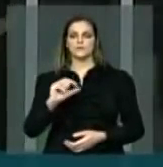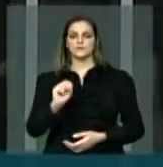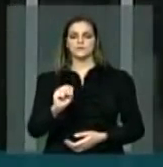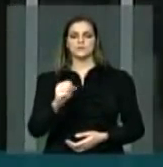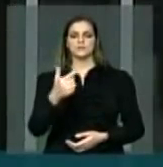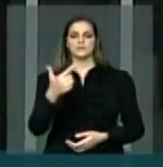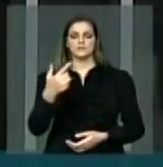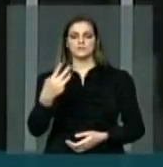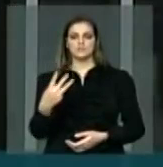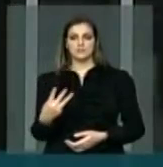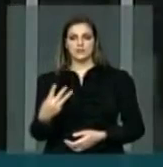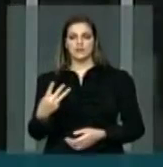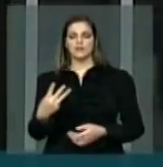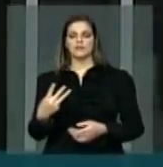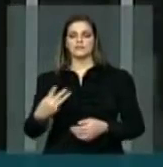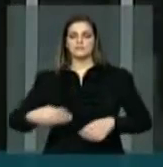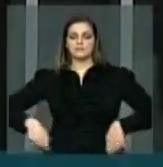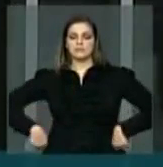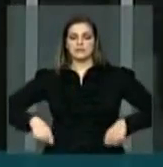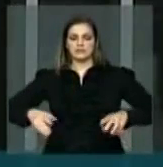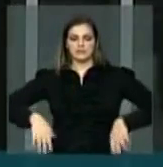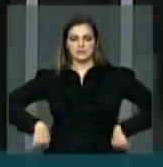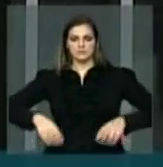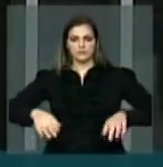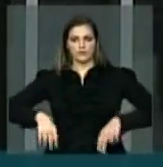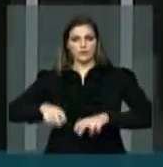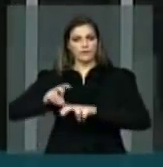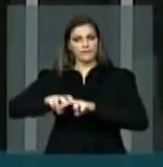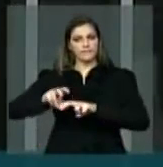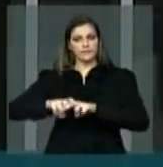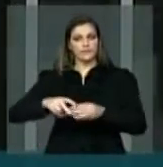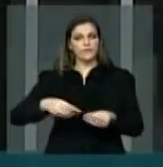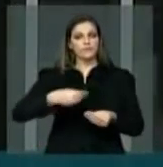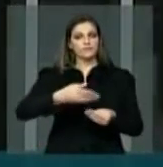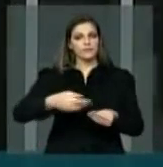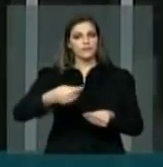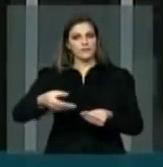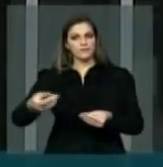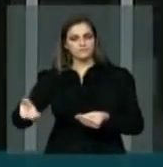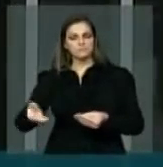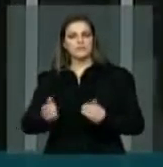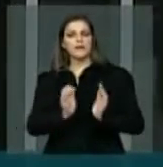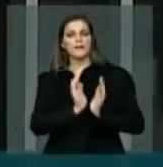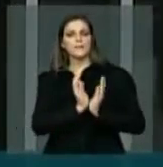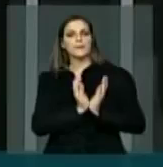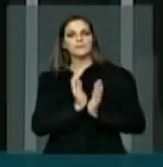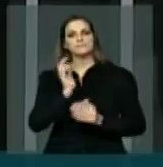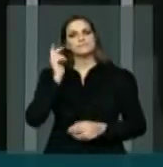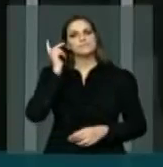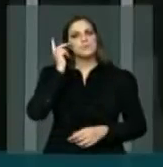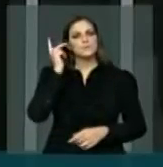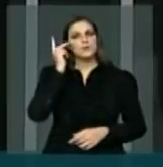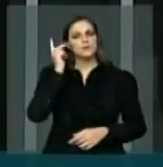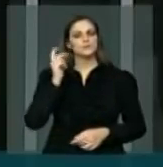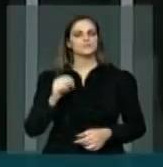823 cadeiras de rodas nas APAES do Estado de São Paulo. Isso é uma parceria que foi